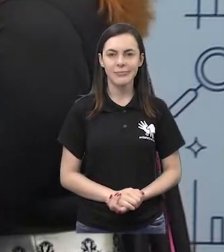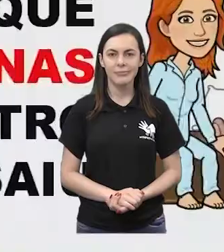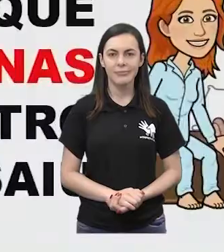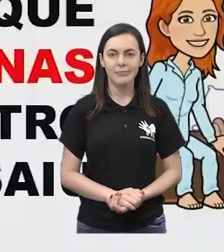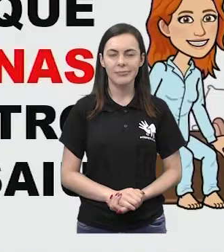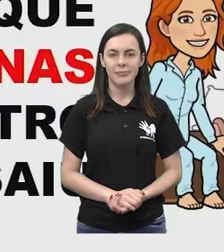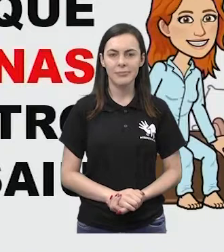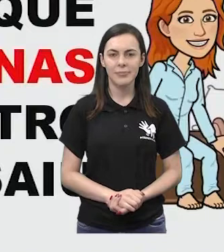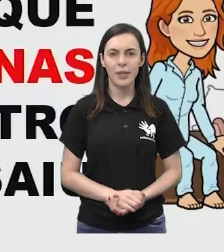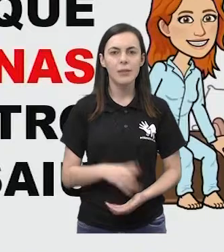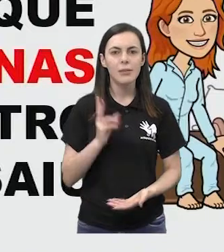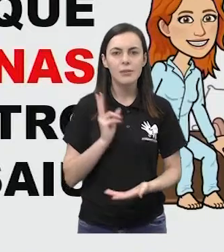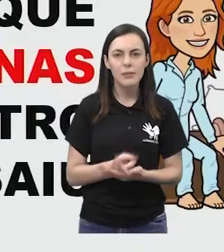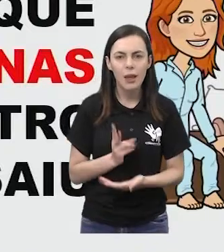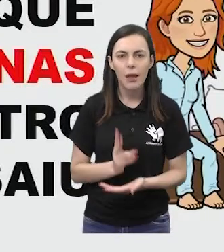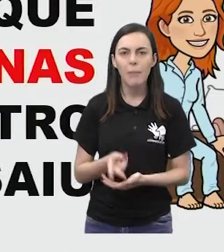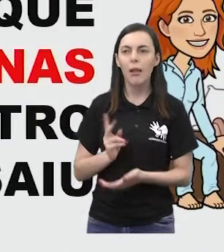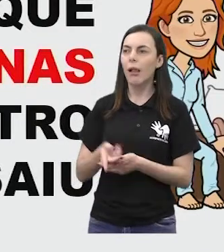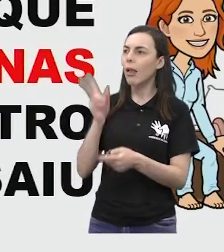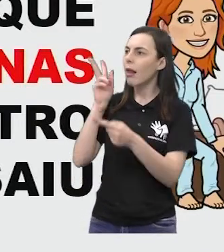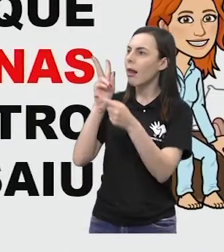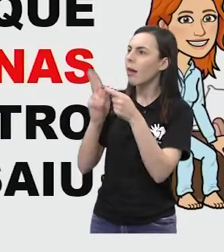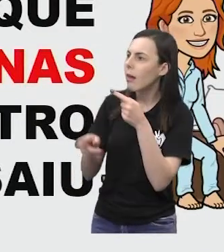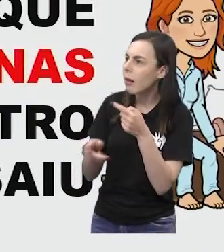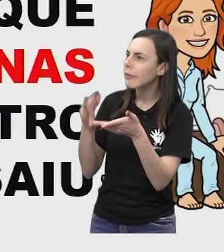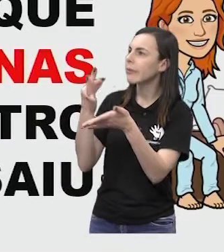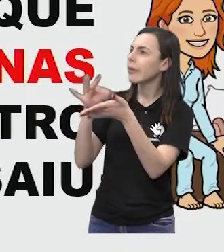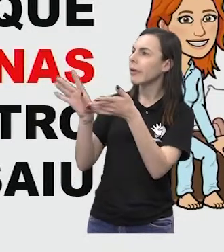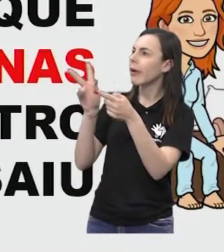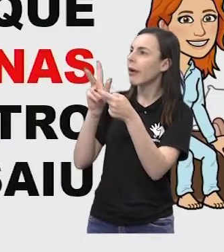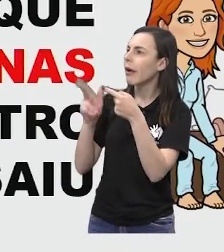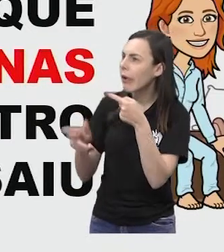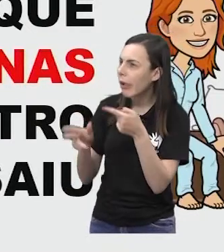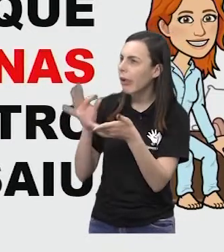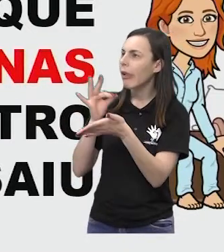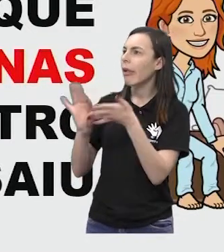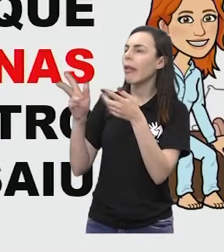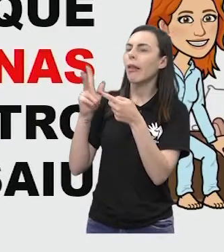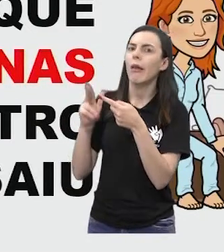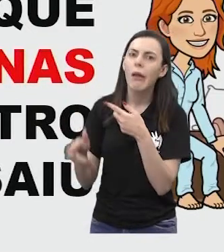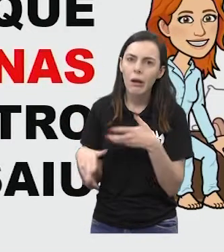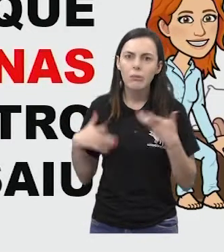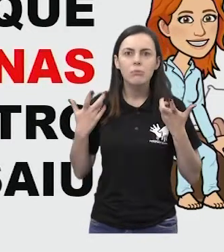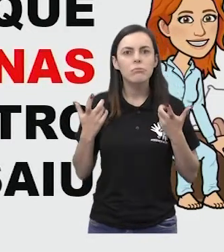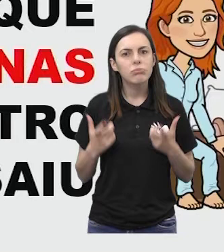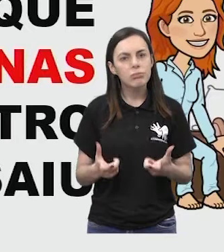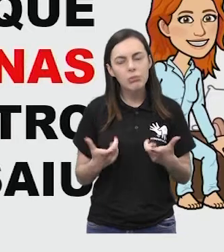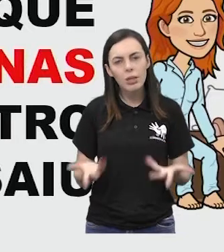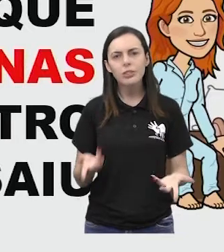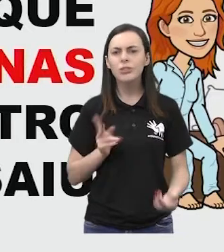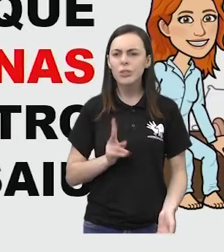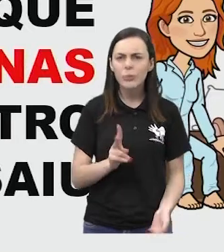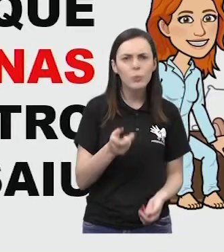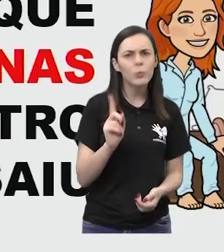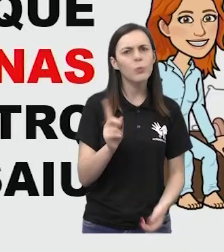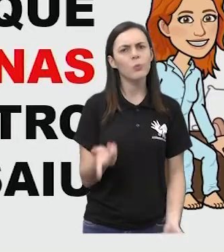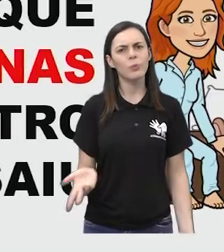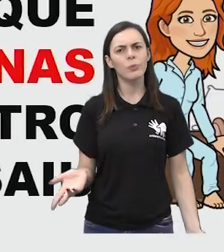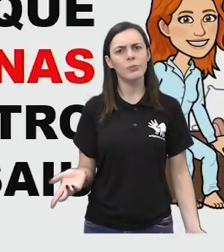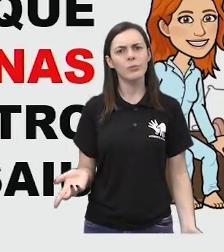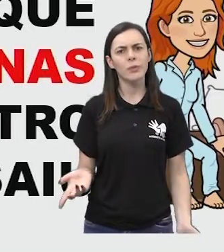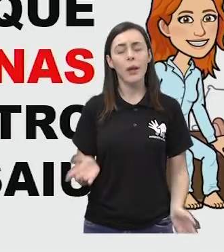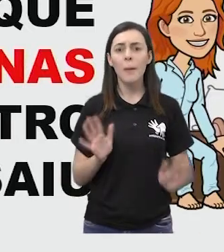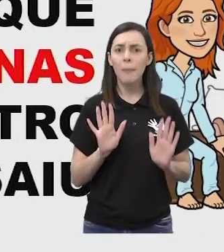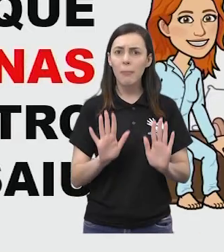história toda hora tem que parar para corrigir Já pensou a história não flui de jeito nenhum até